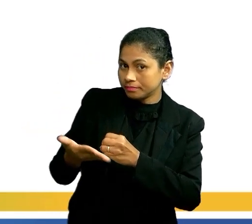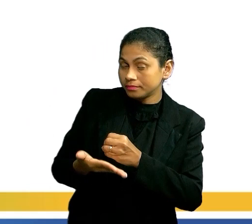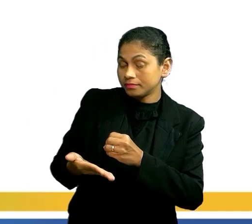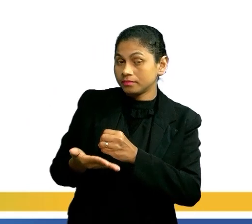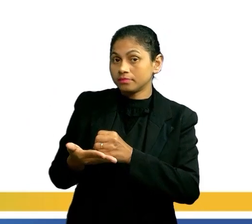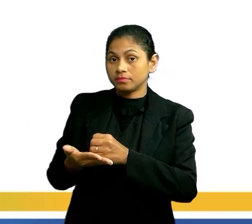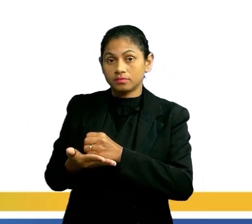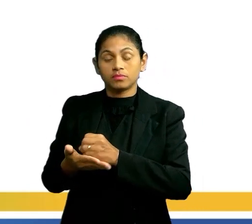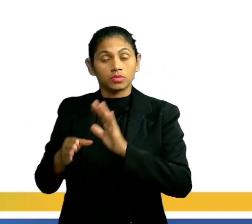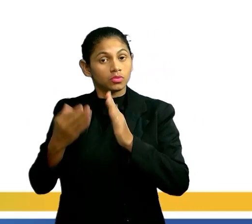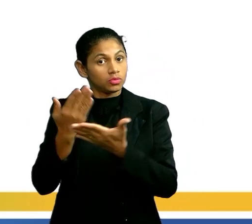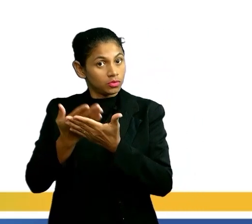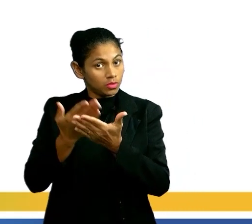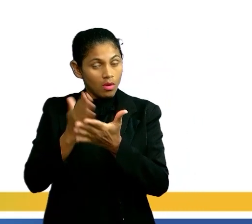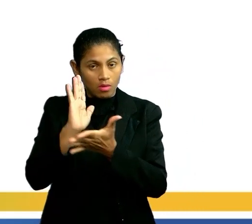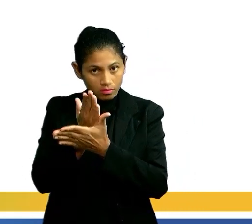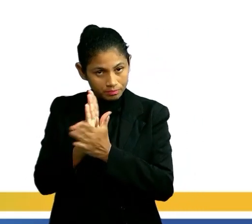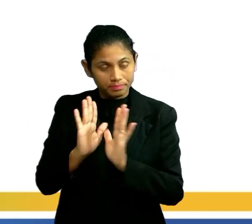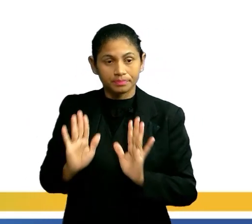abordar algumas coisas aqui.